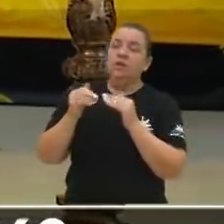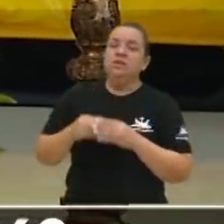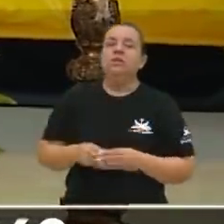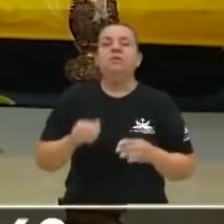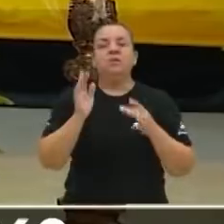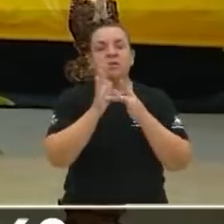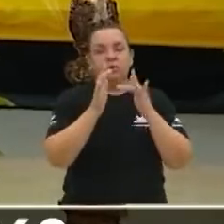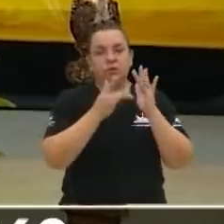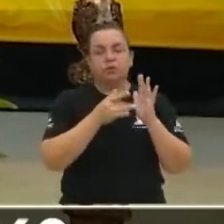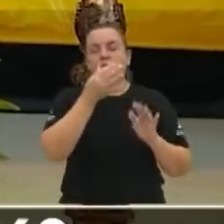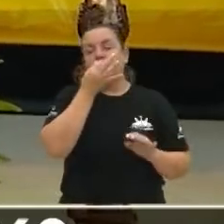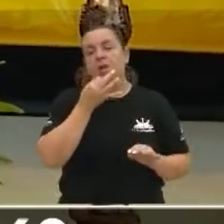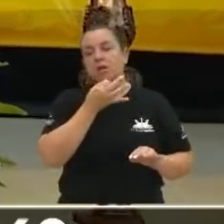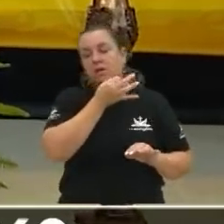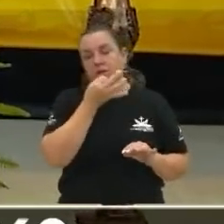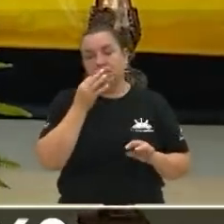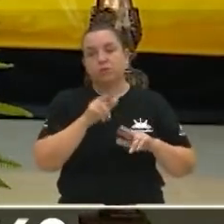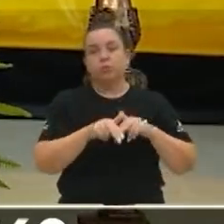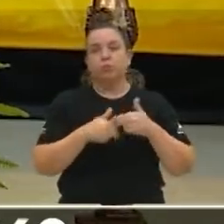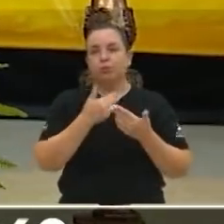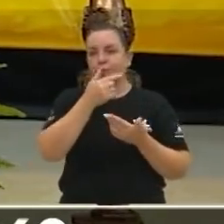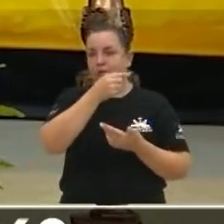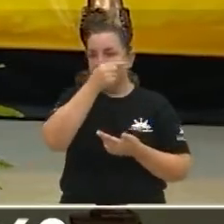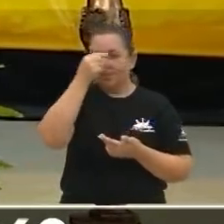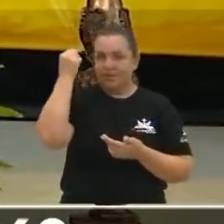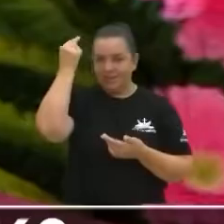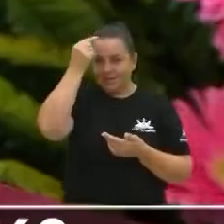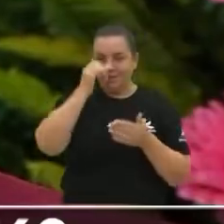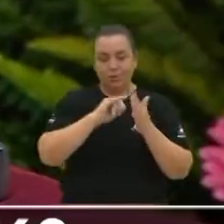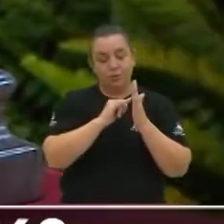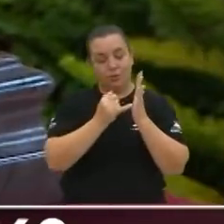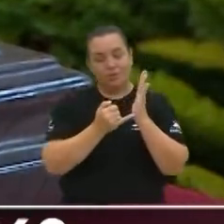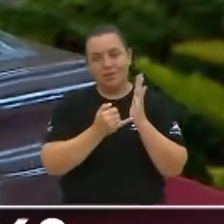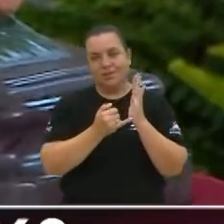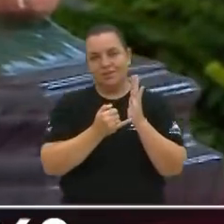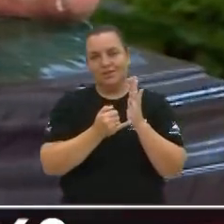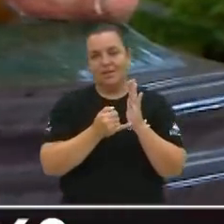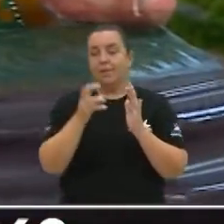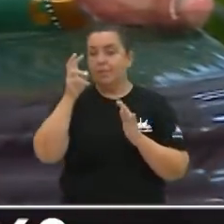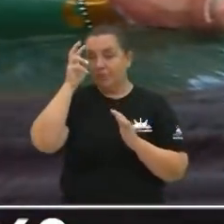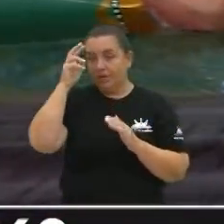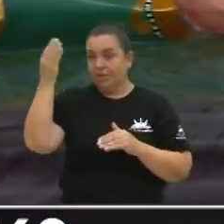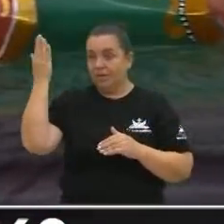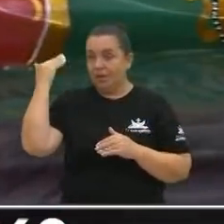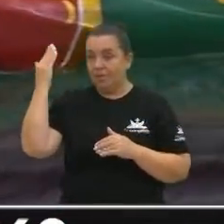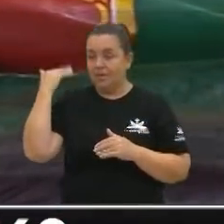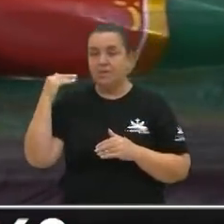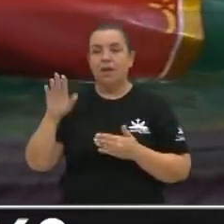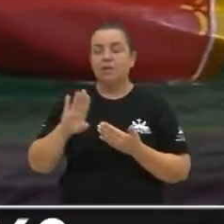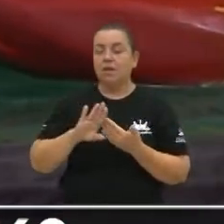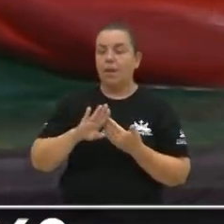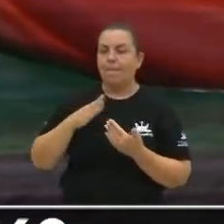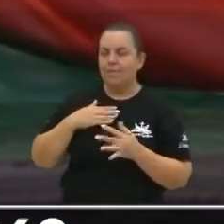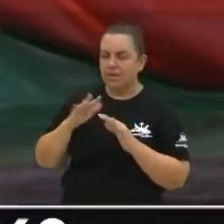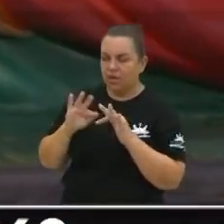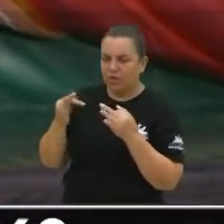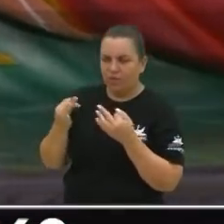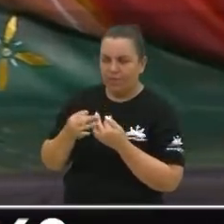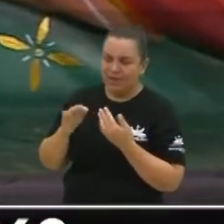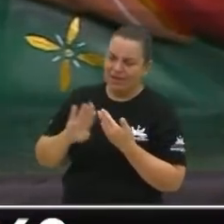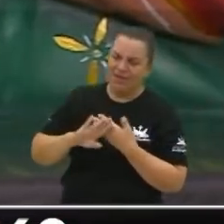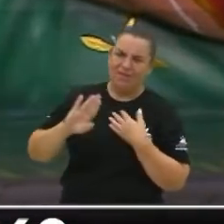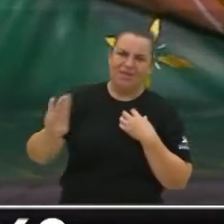Jesus Eucarístico por intercessão de São José quinta-feira passada livrai-me a família